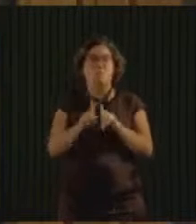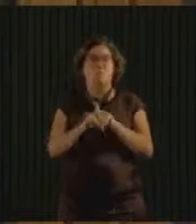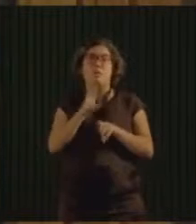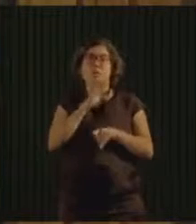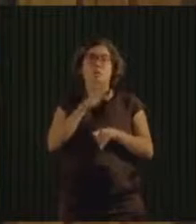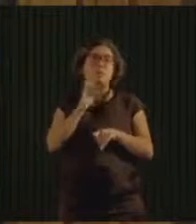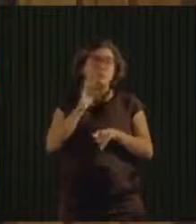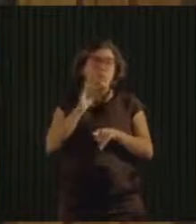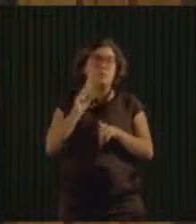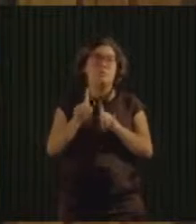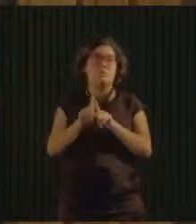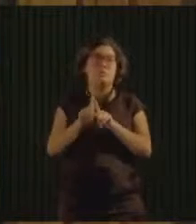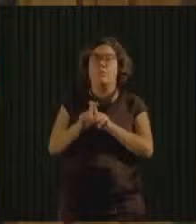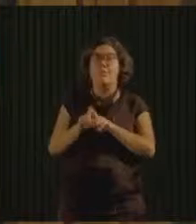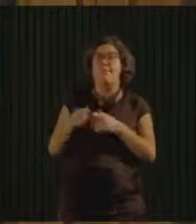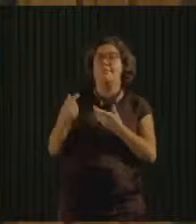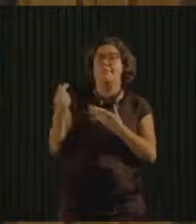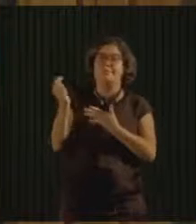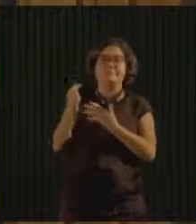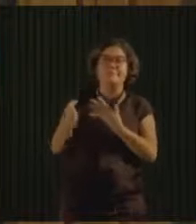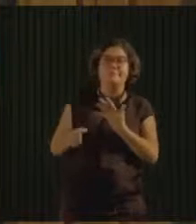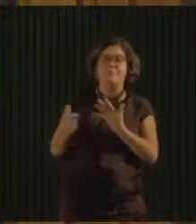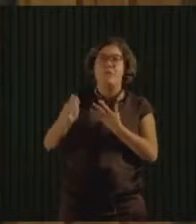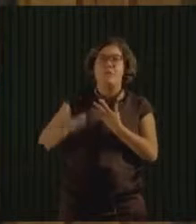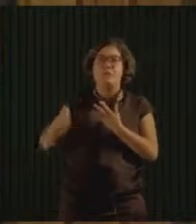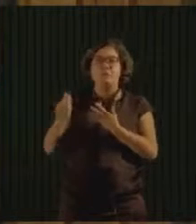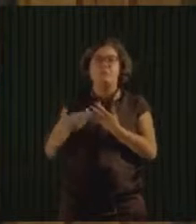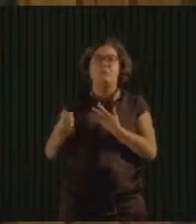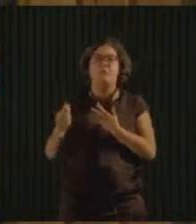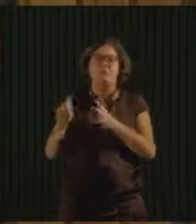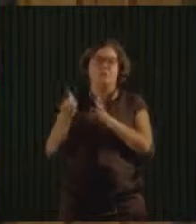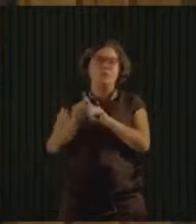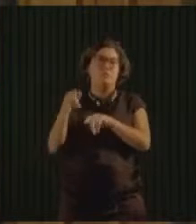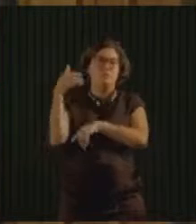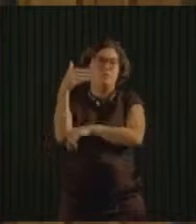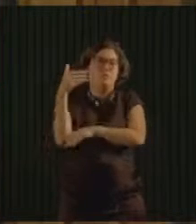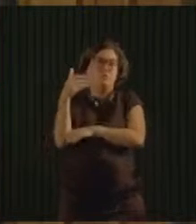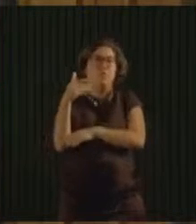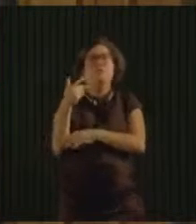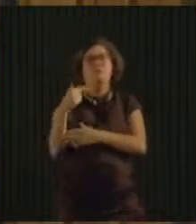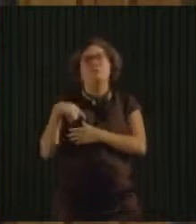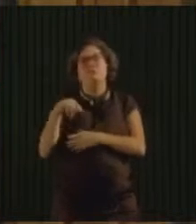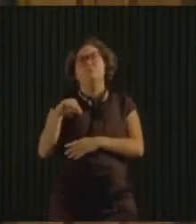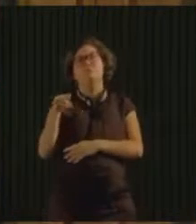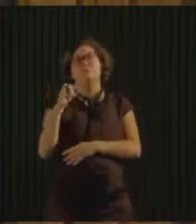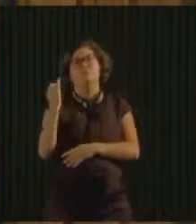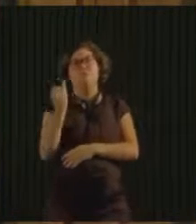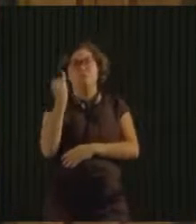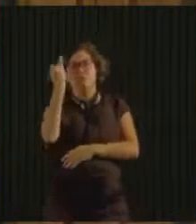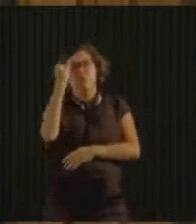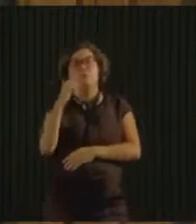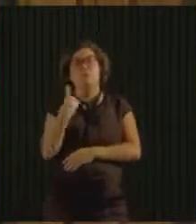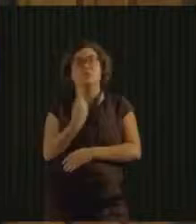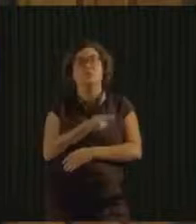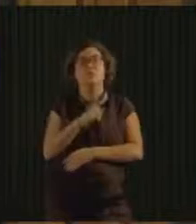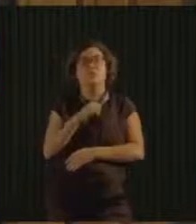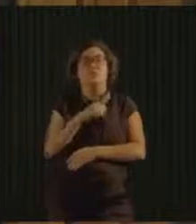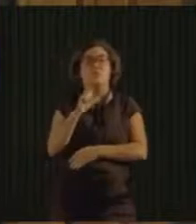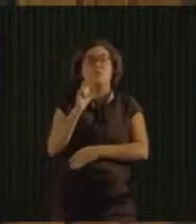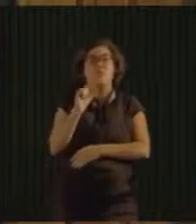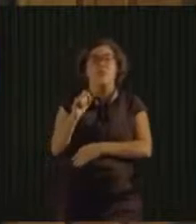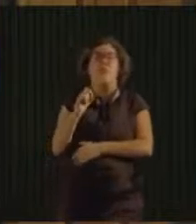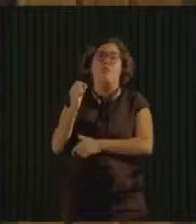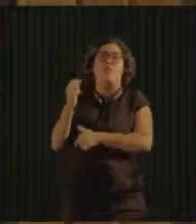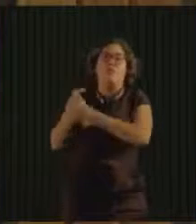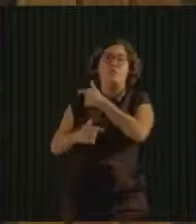nas associações dos artesãos, enfim, na associação de pousadas também, que foi muito importante, e tivemos aí uma